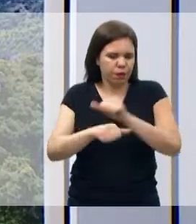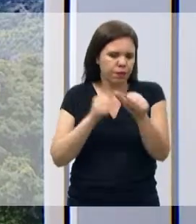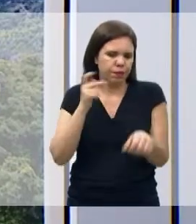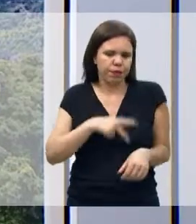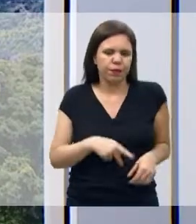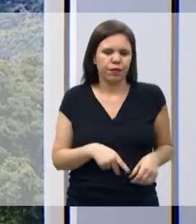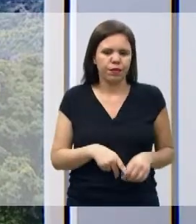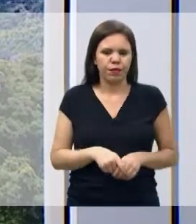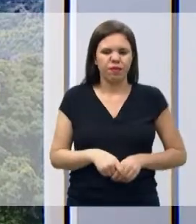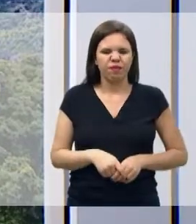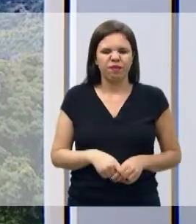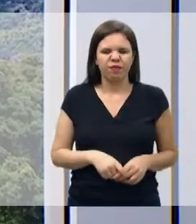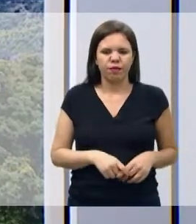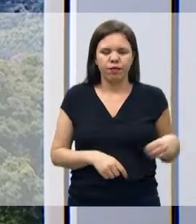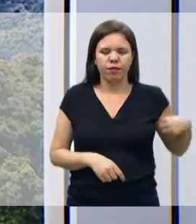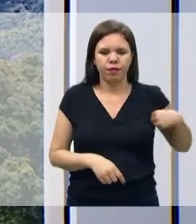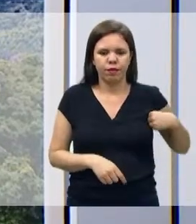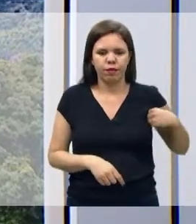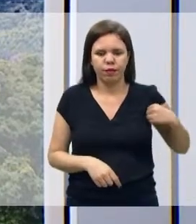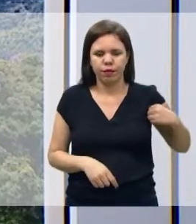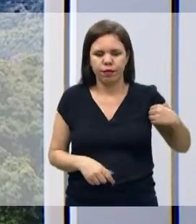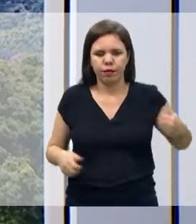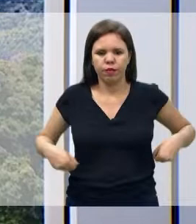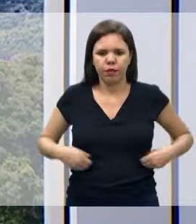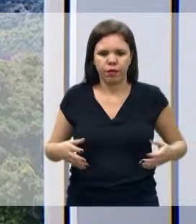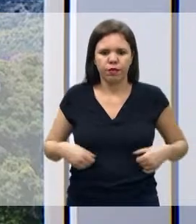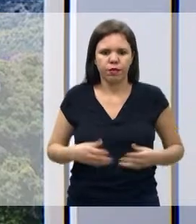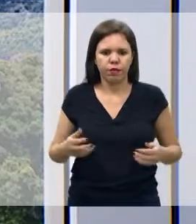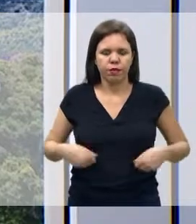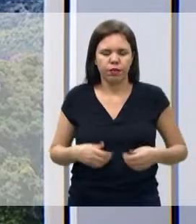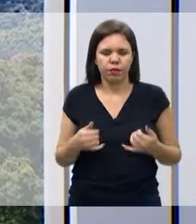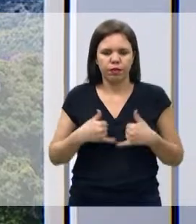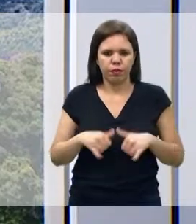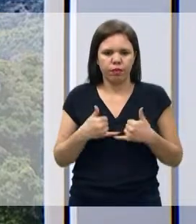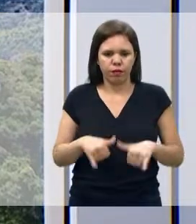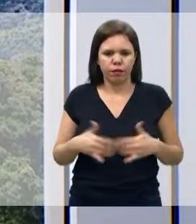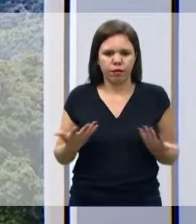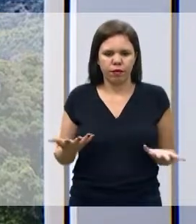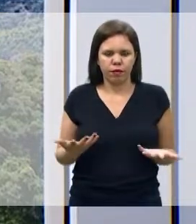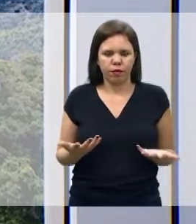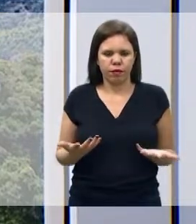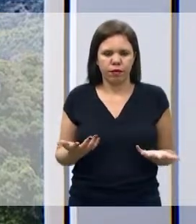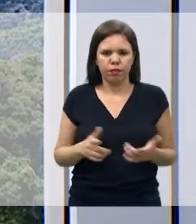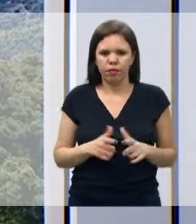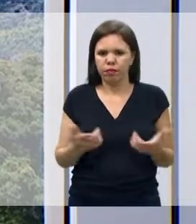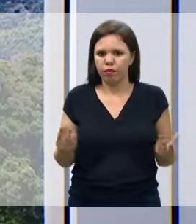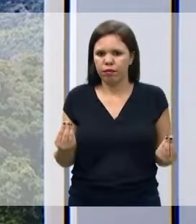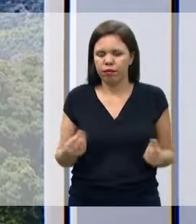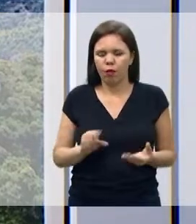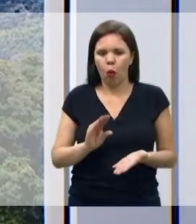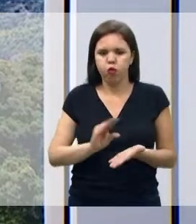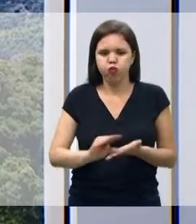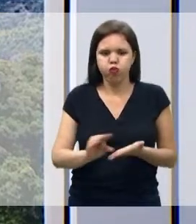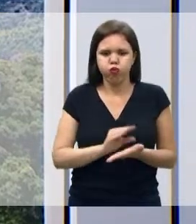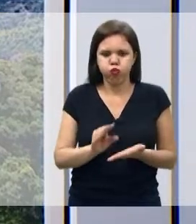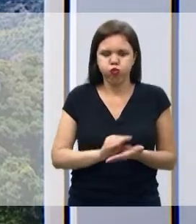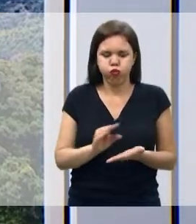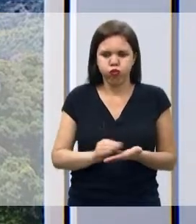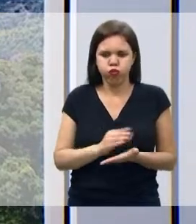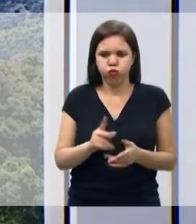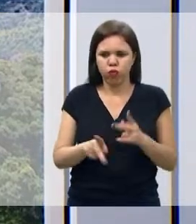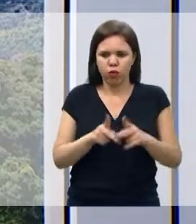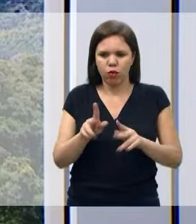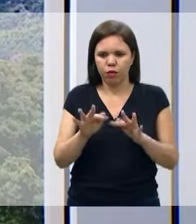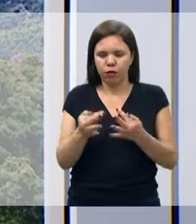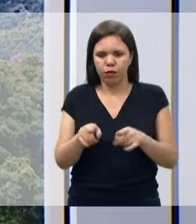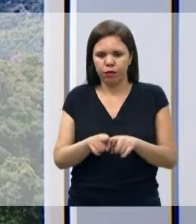E o peso, né, do gasto com transporte é muito grande, né, pesa muito no orçamento doméstico.